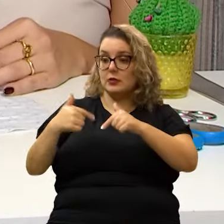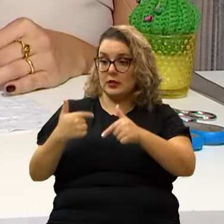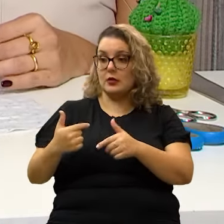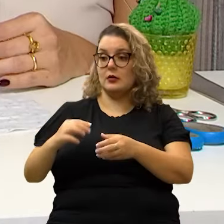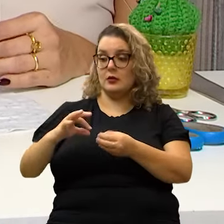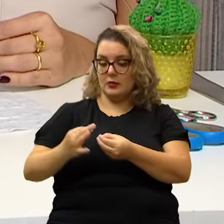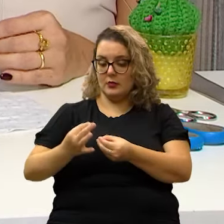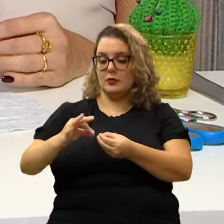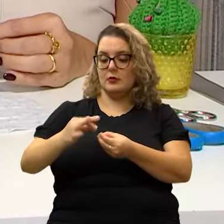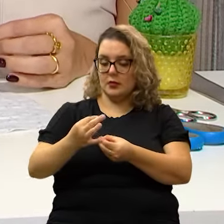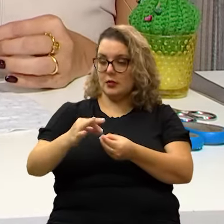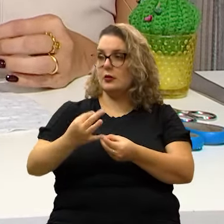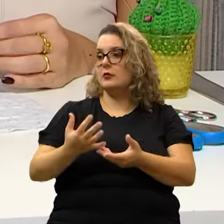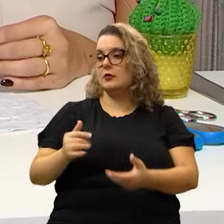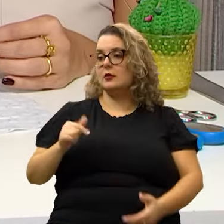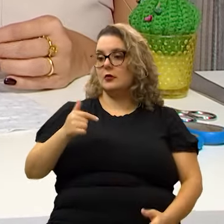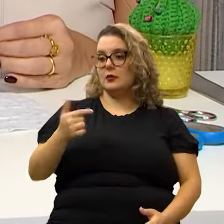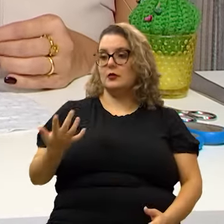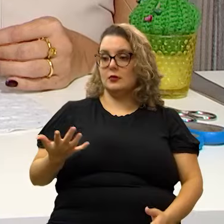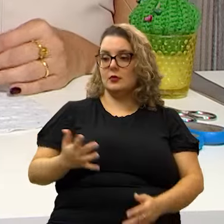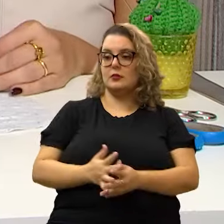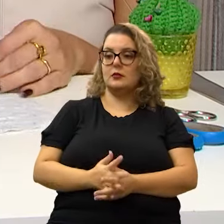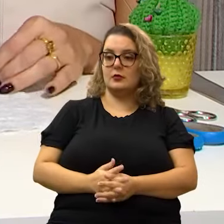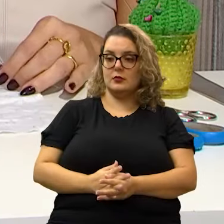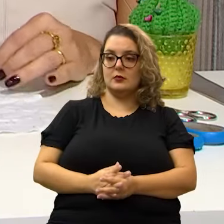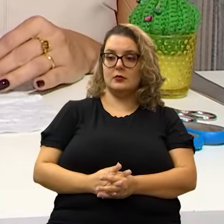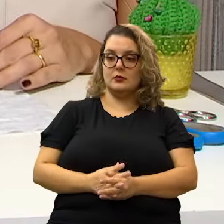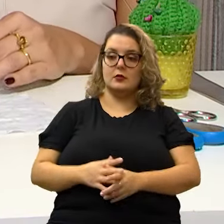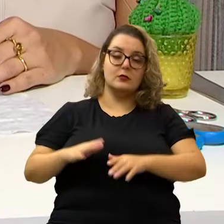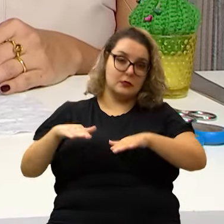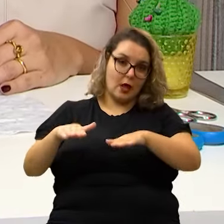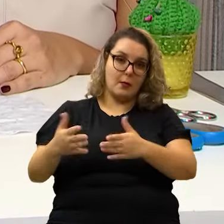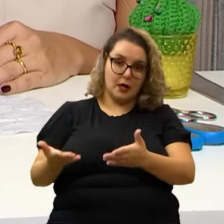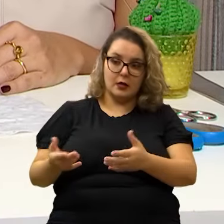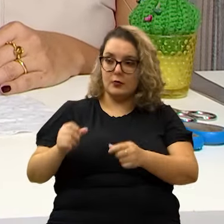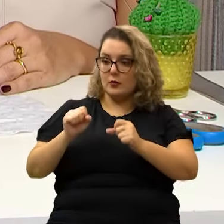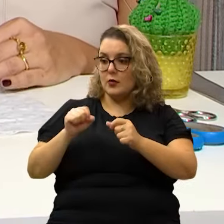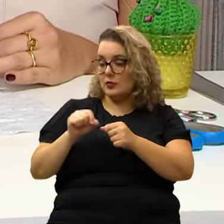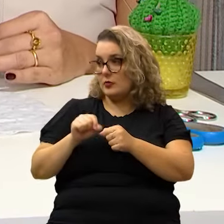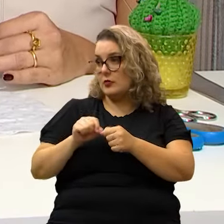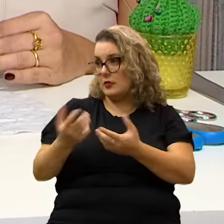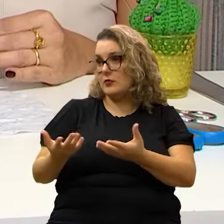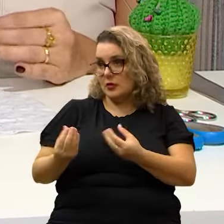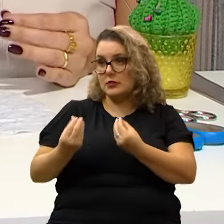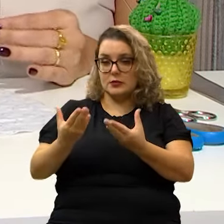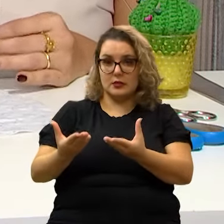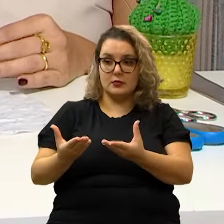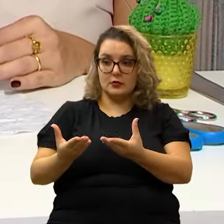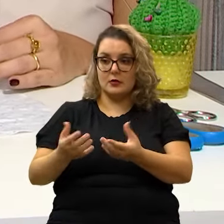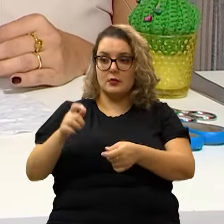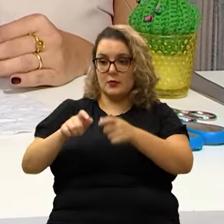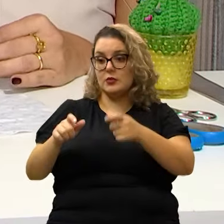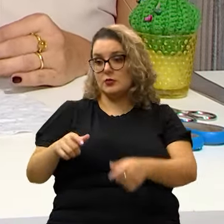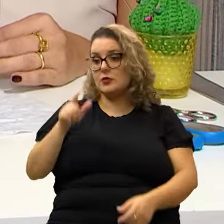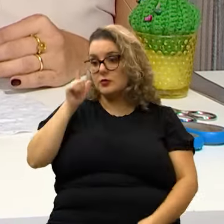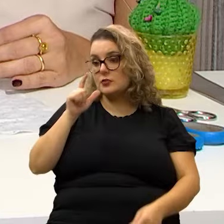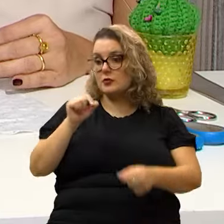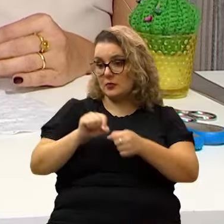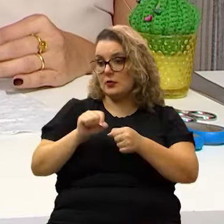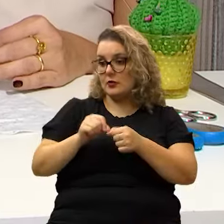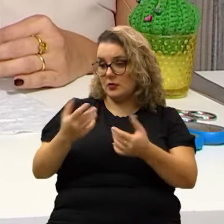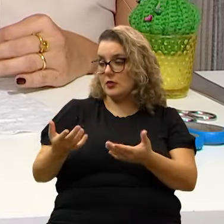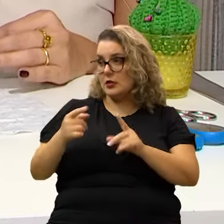um trabalho que você faça em costura, né, sem ter um instrumento à disposição, é de proporcionar, né, que mais pessoas